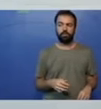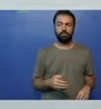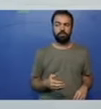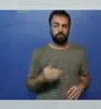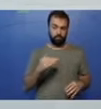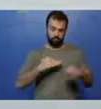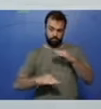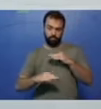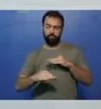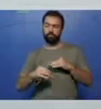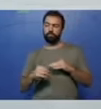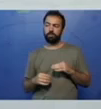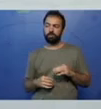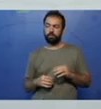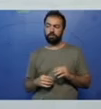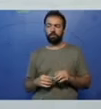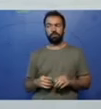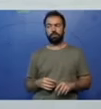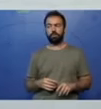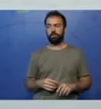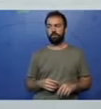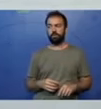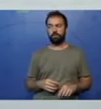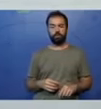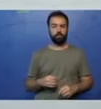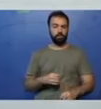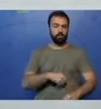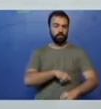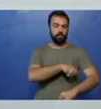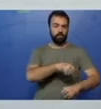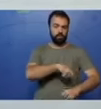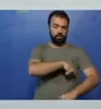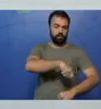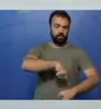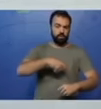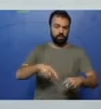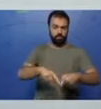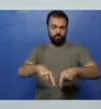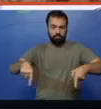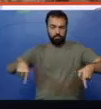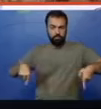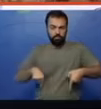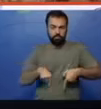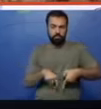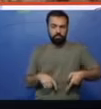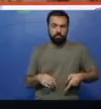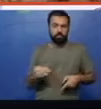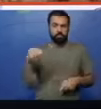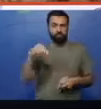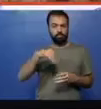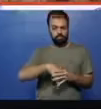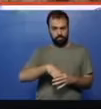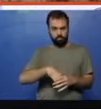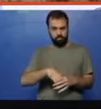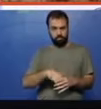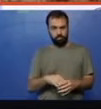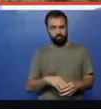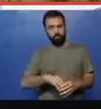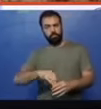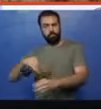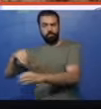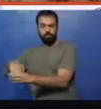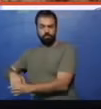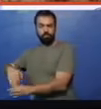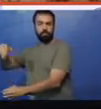Bom, outro critério, presentes e não presentes em cozinhas. Aí nós podemos encontrar os talheres, porta tem em